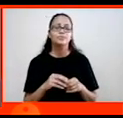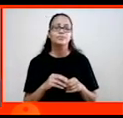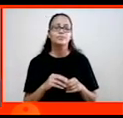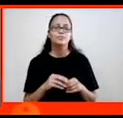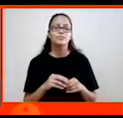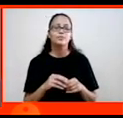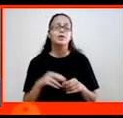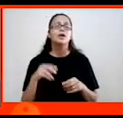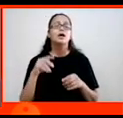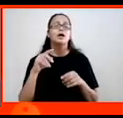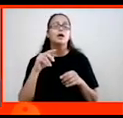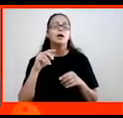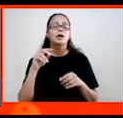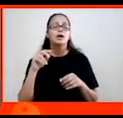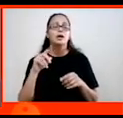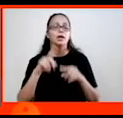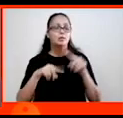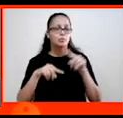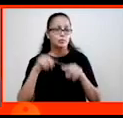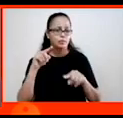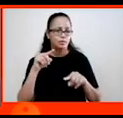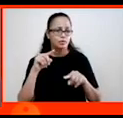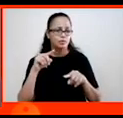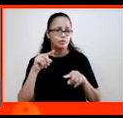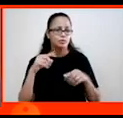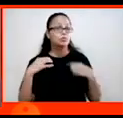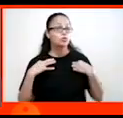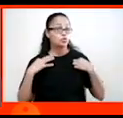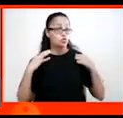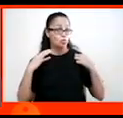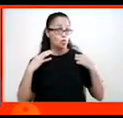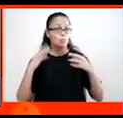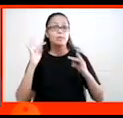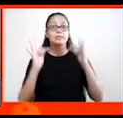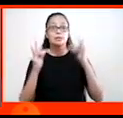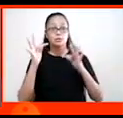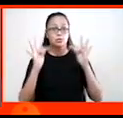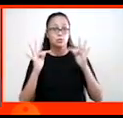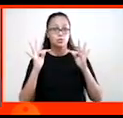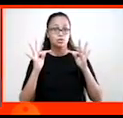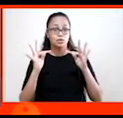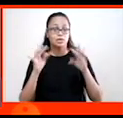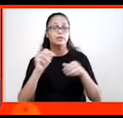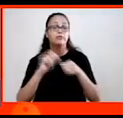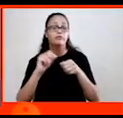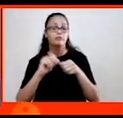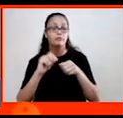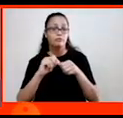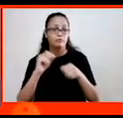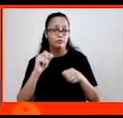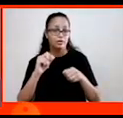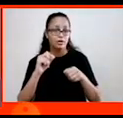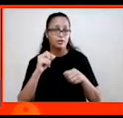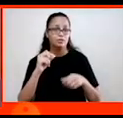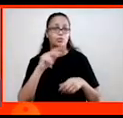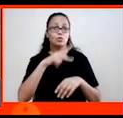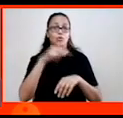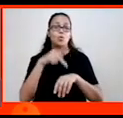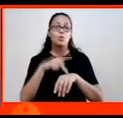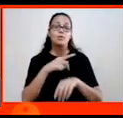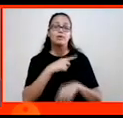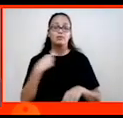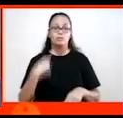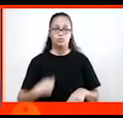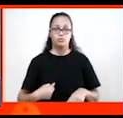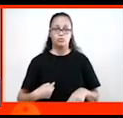produtos de vestuário, roupa e produtos de tecnologia, Made in China. Isso significa o quê? Produzido no